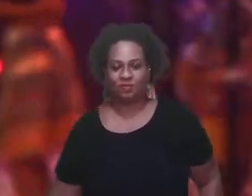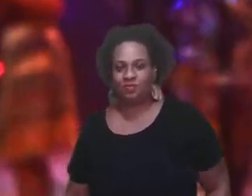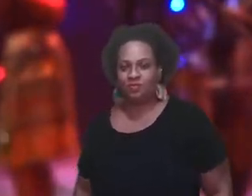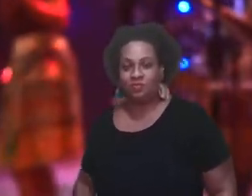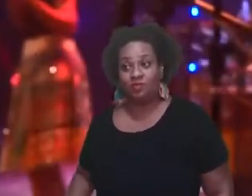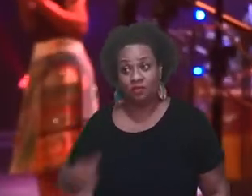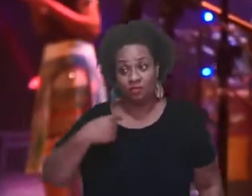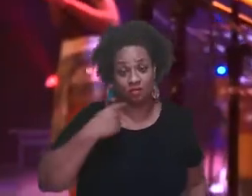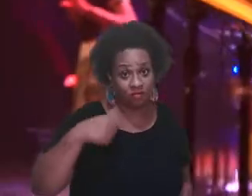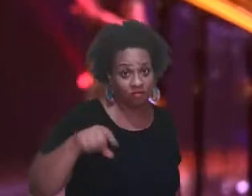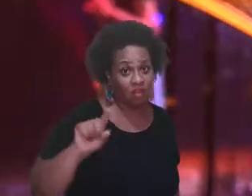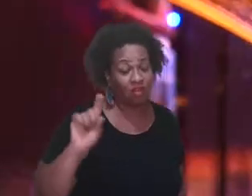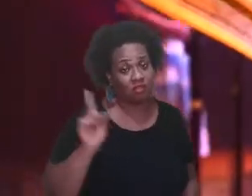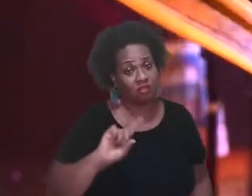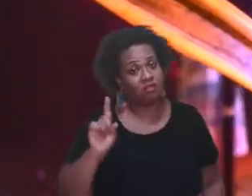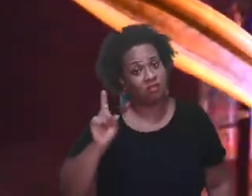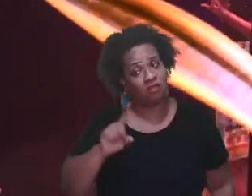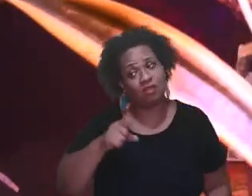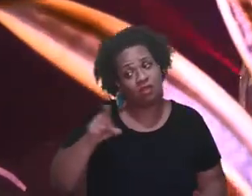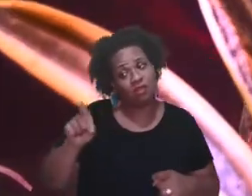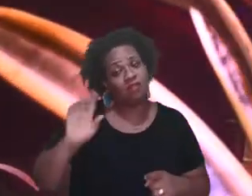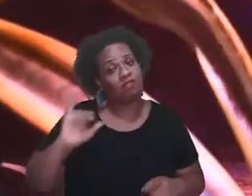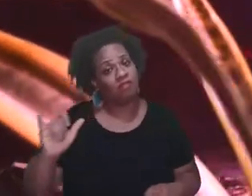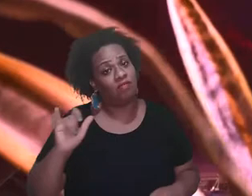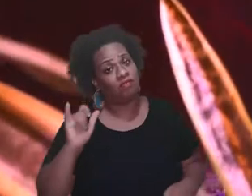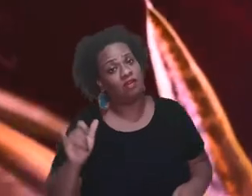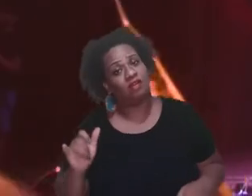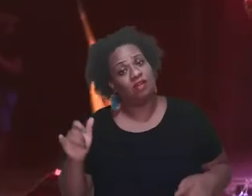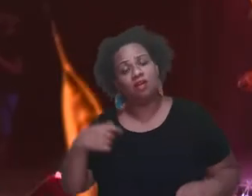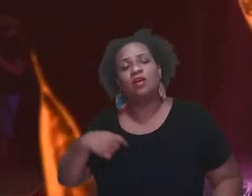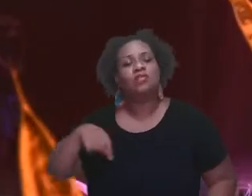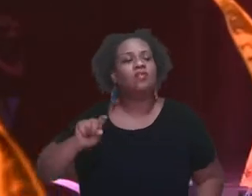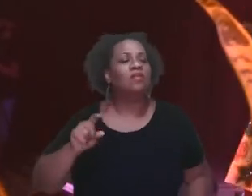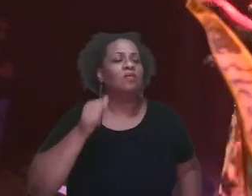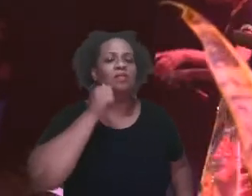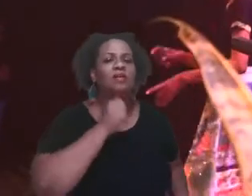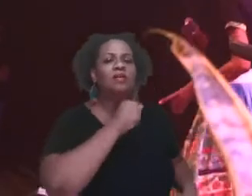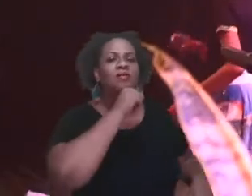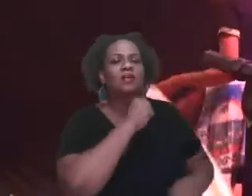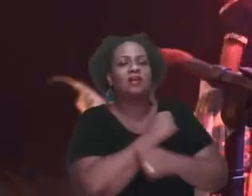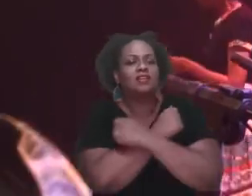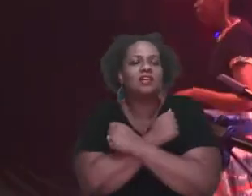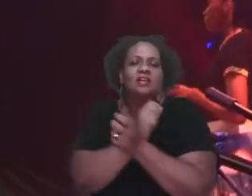uma não vá não vá variar não vai dançar para mim